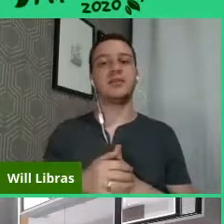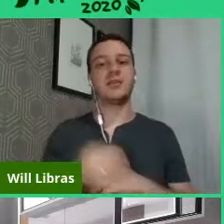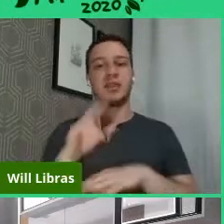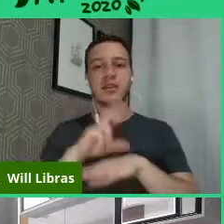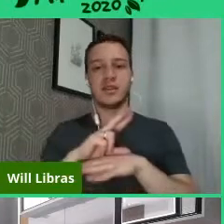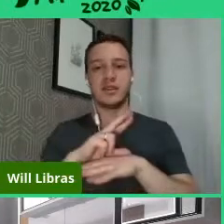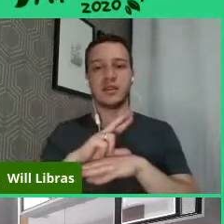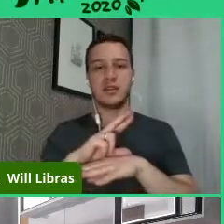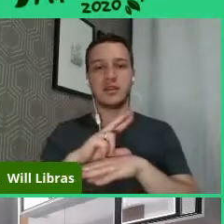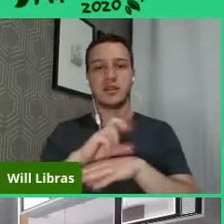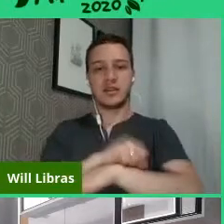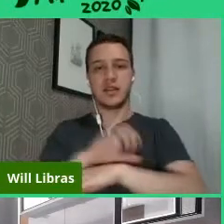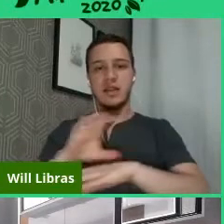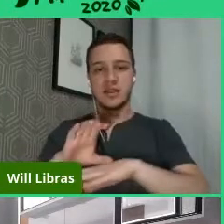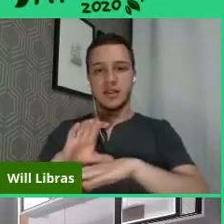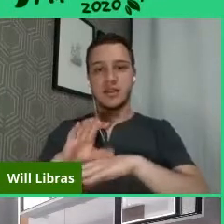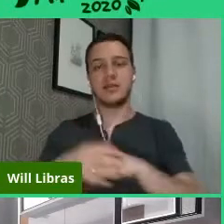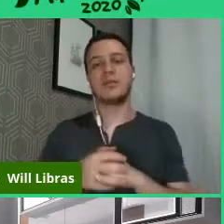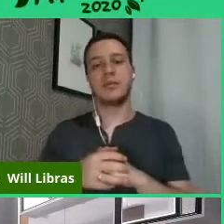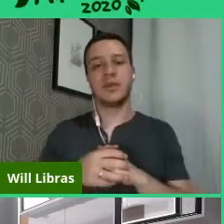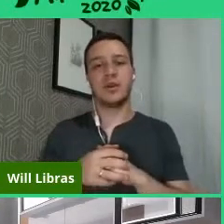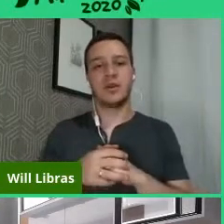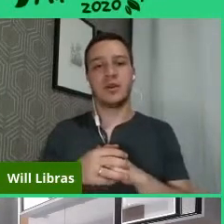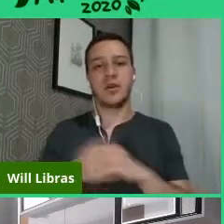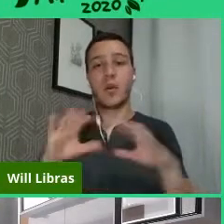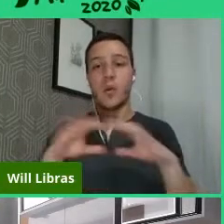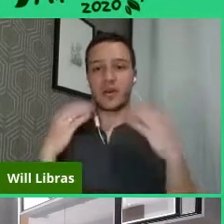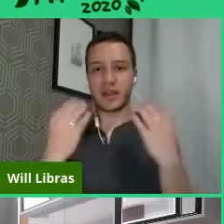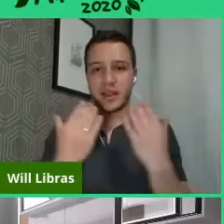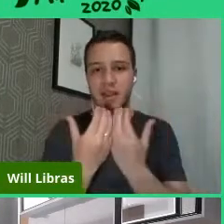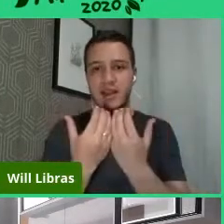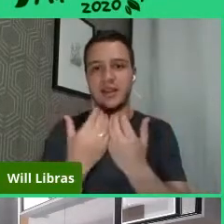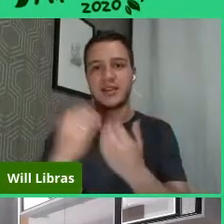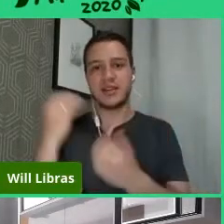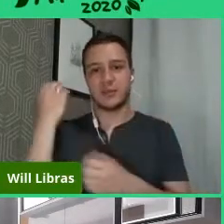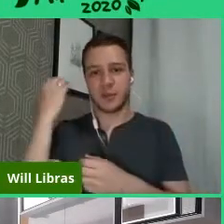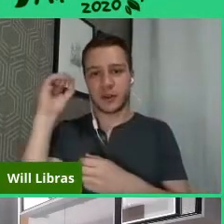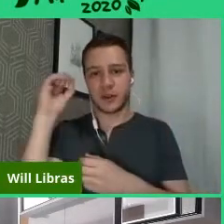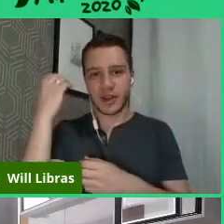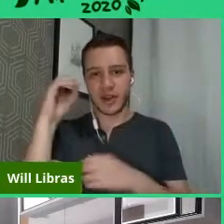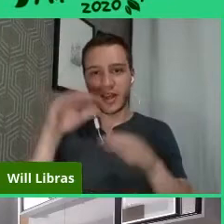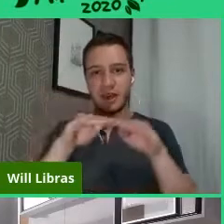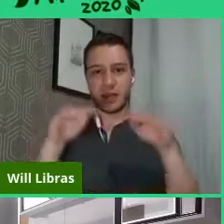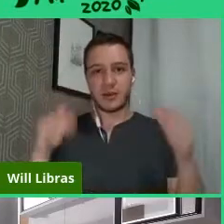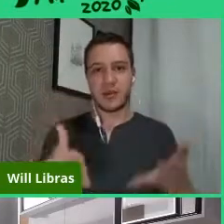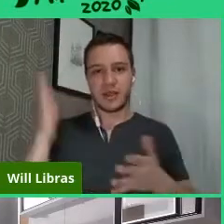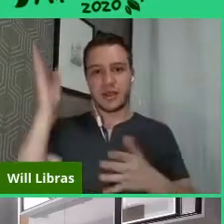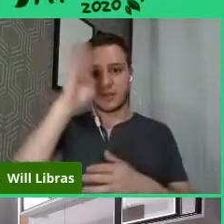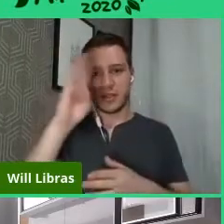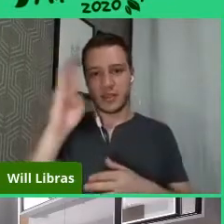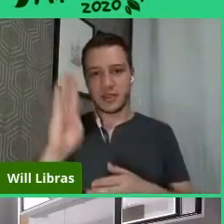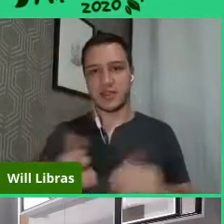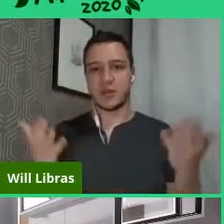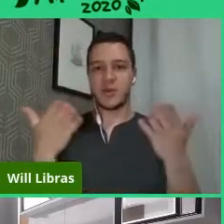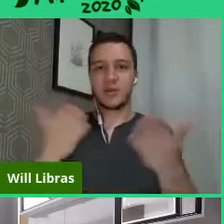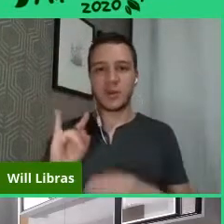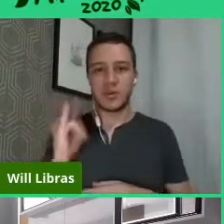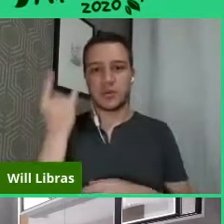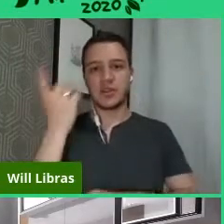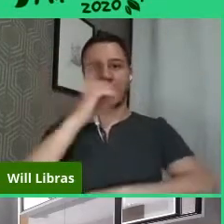Sesc Comunidade, do Mesa Brasil de Porto Alegre. Estamos aqui, né, finalizando o Dia Mundial